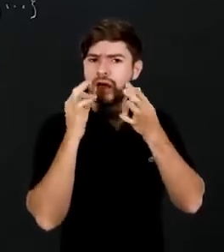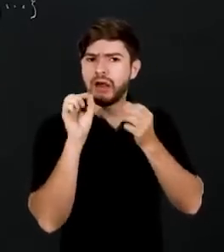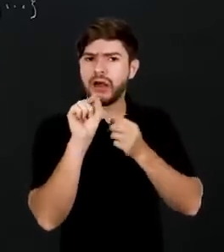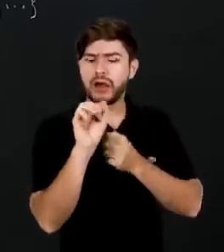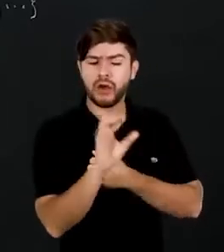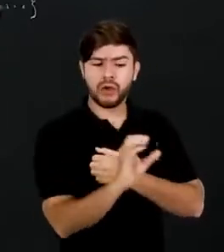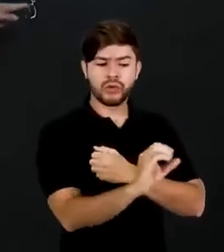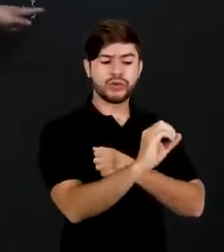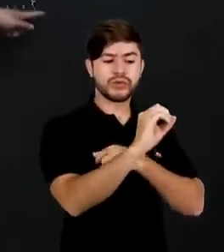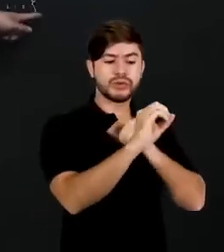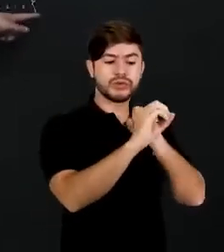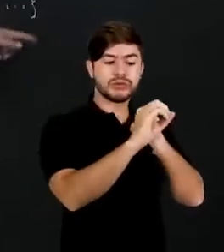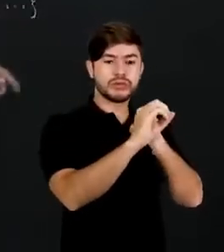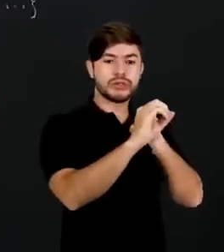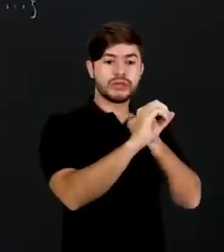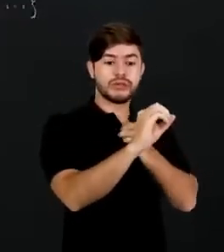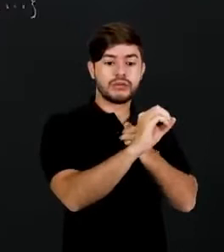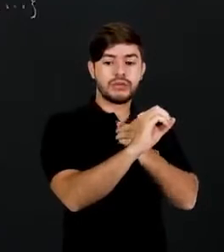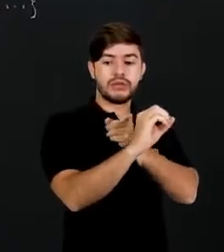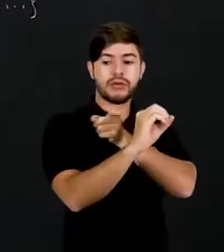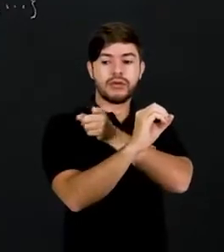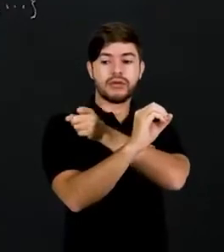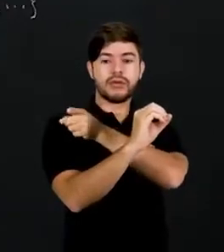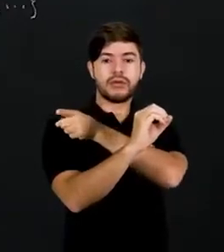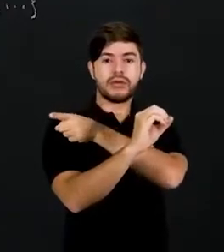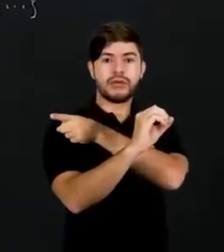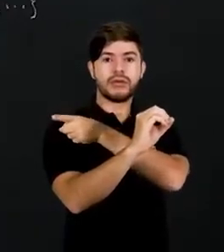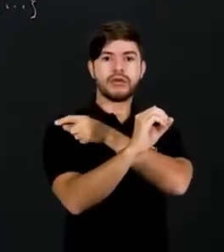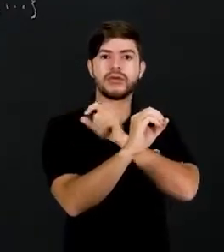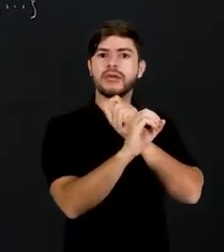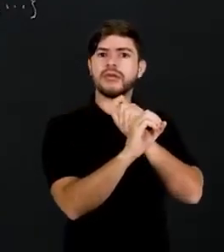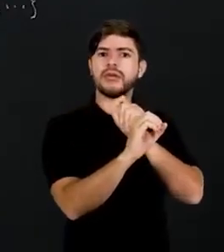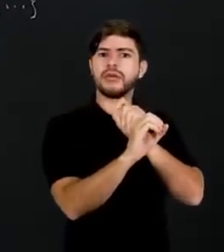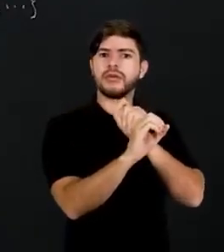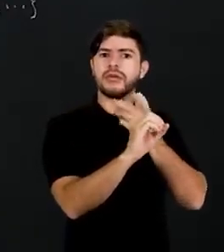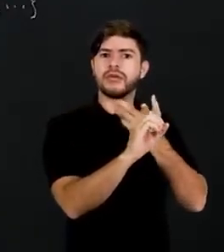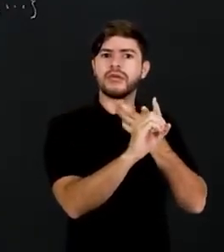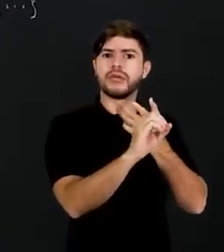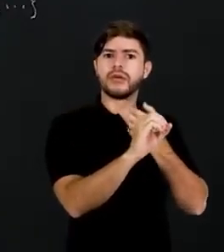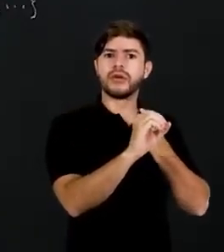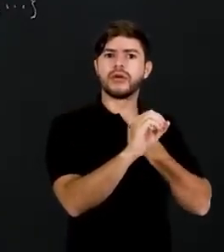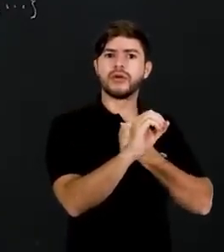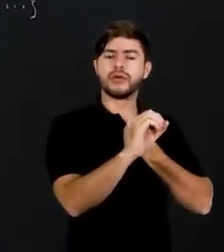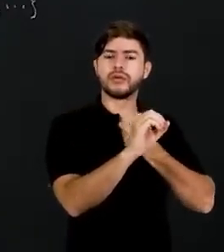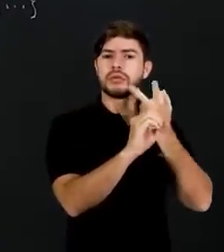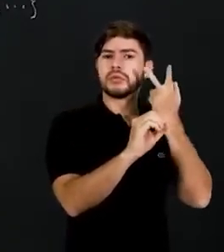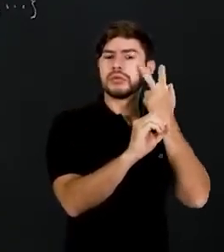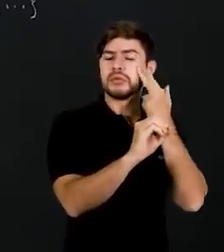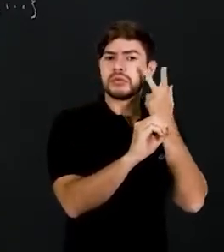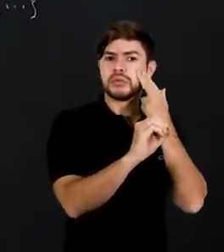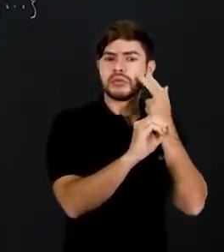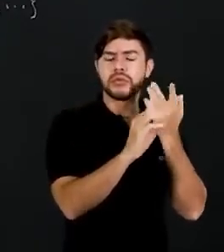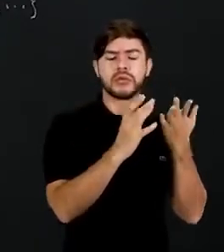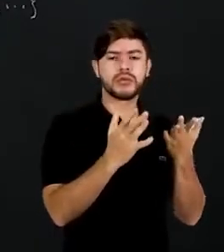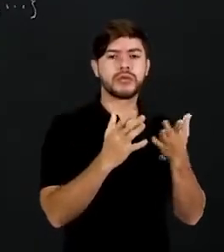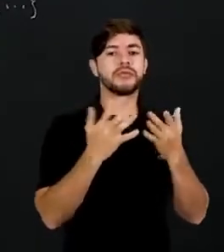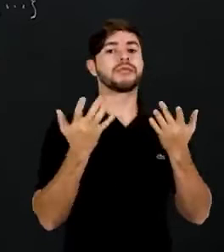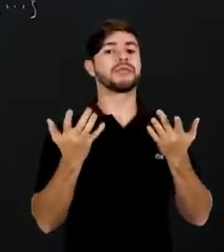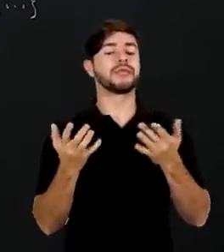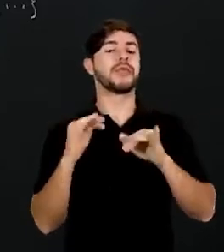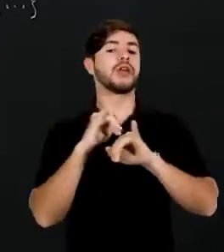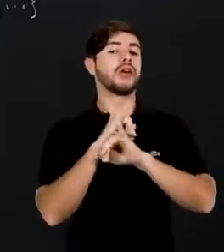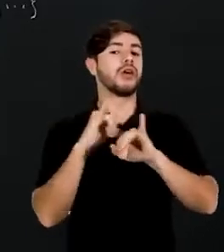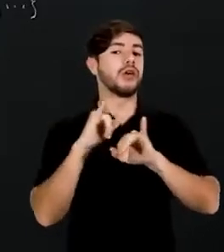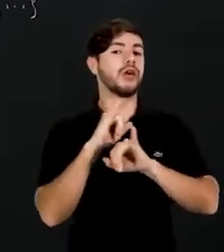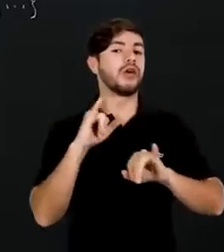nos inteiros, indo para a nossa direita, coincide com o conjunto dos números naturais. Por isso, então, nós